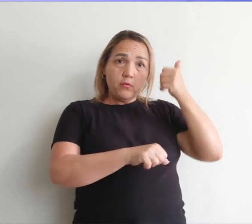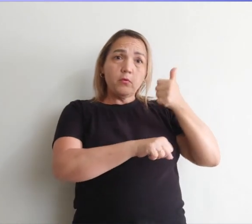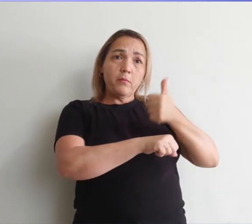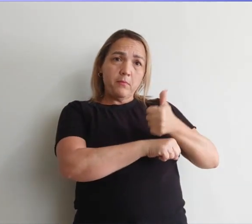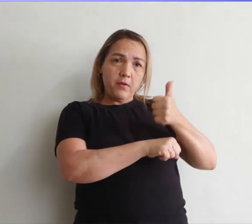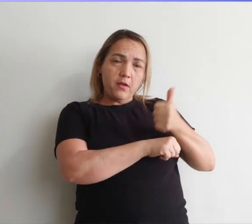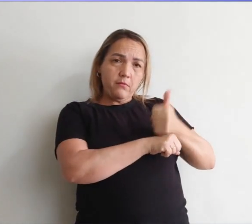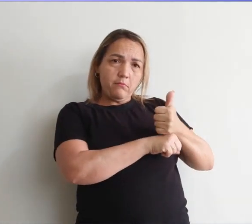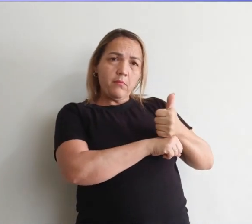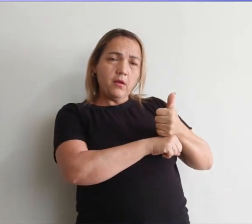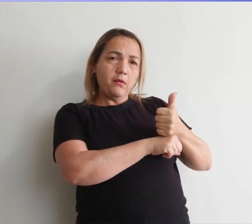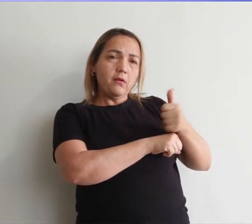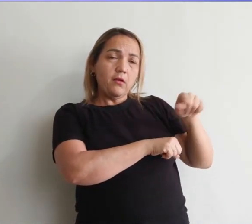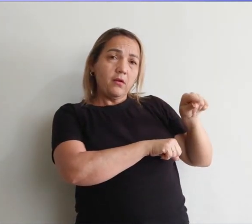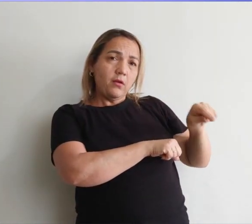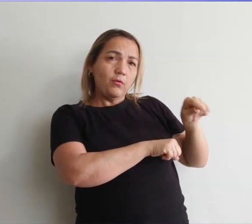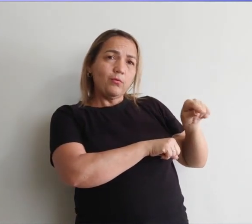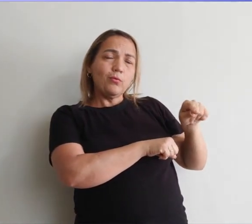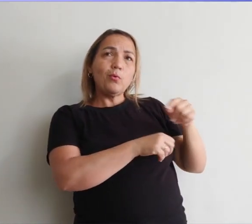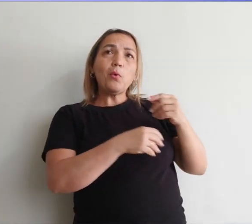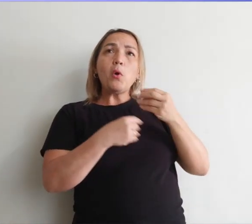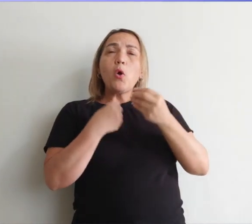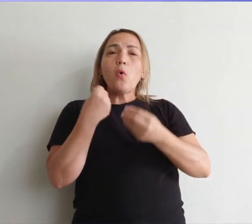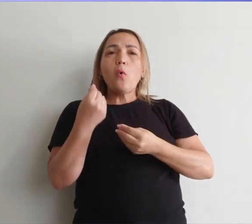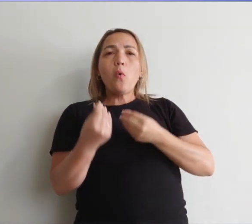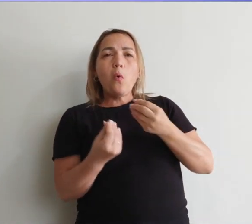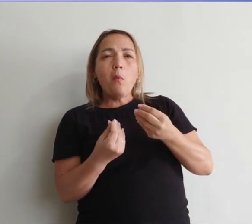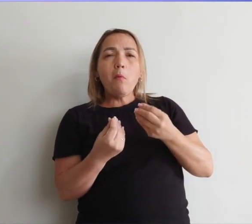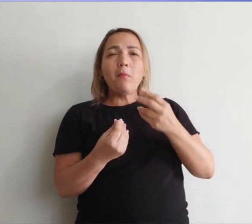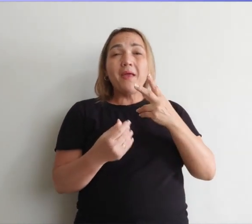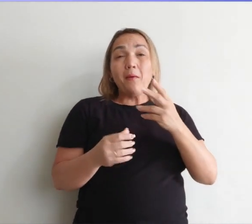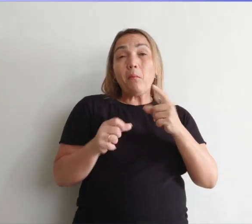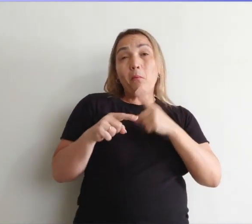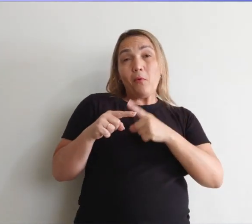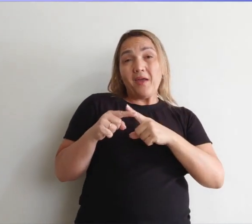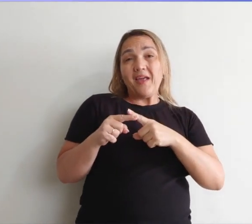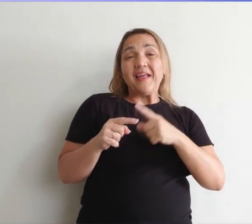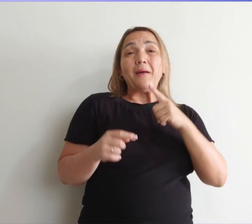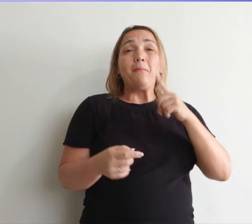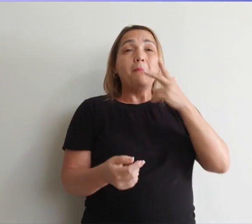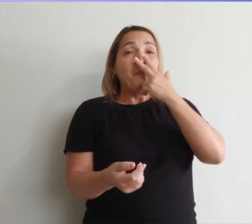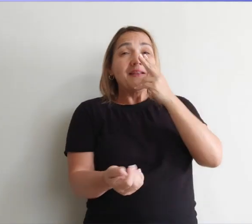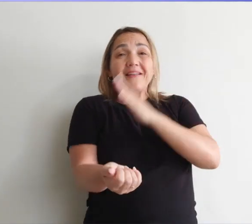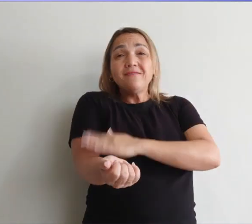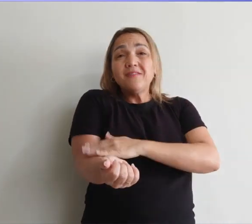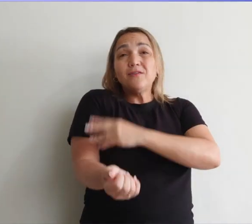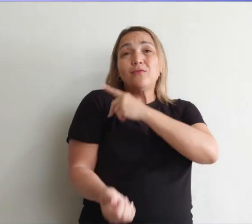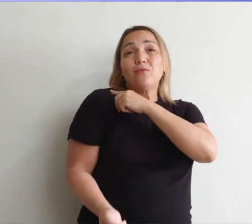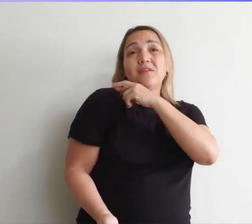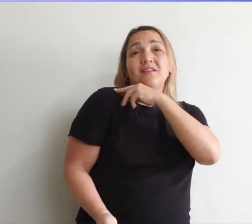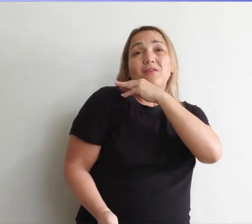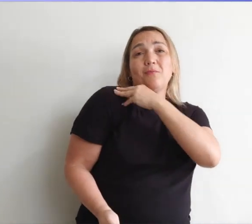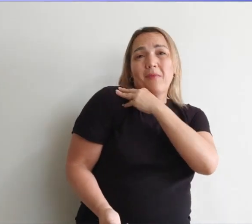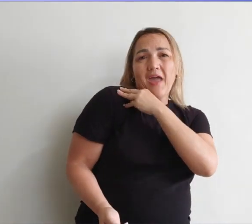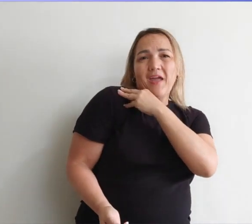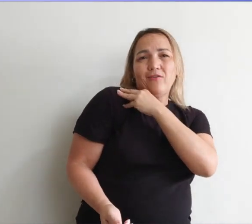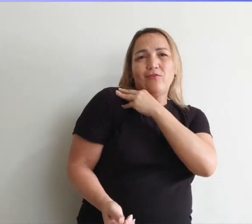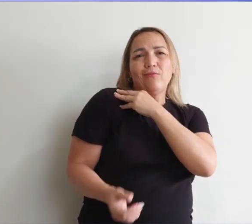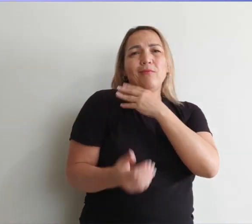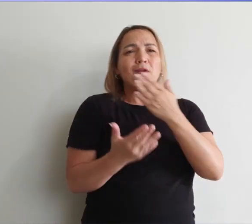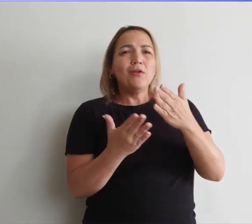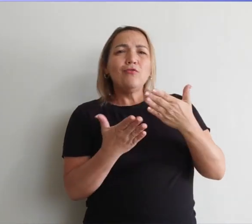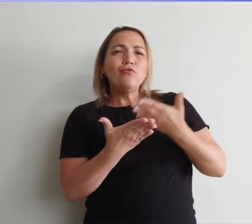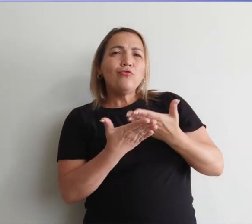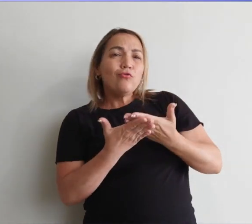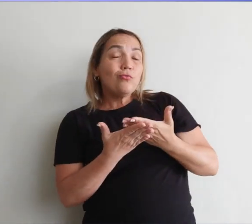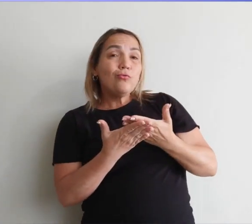né? Vem com resquícios de ensino médio e quando chega na faculdade acha que é ensino médio ainda, e não